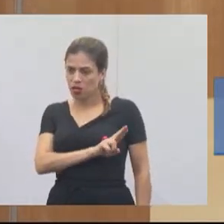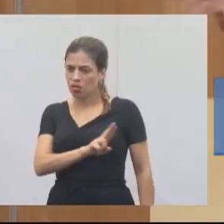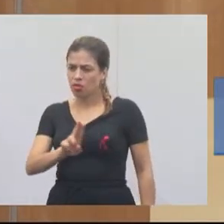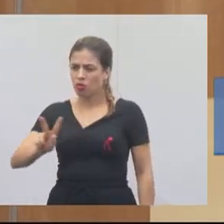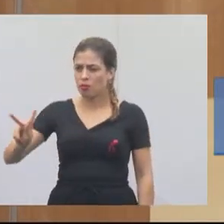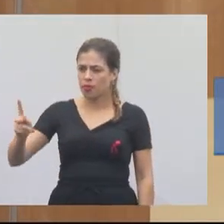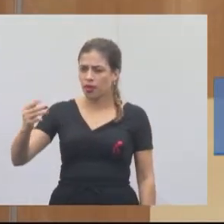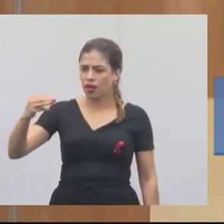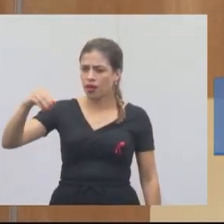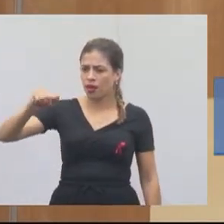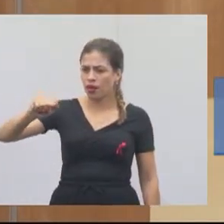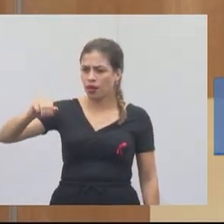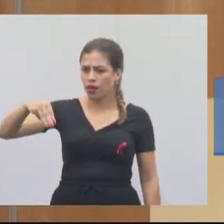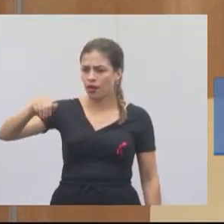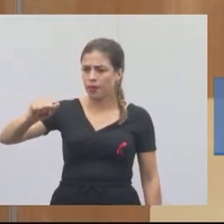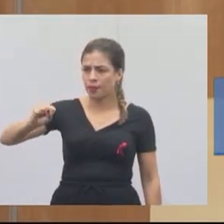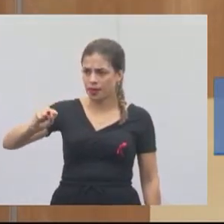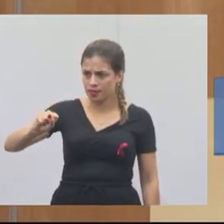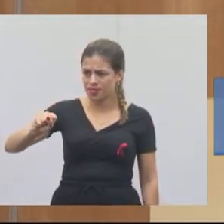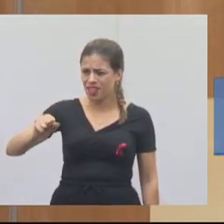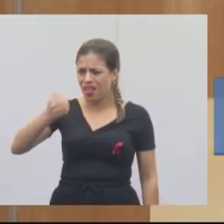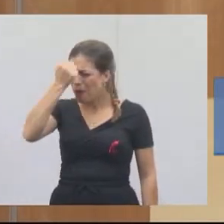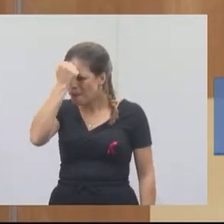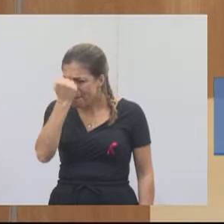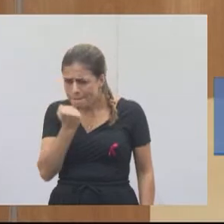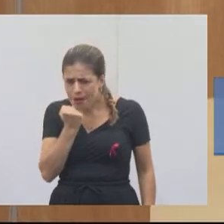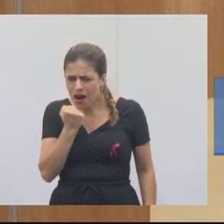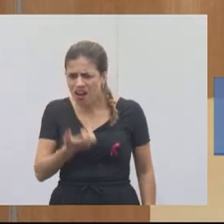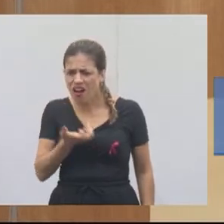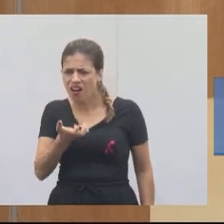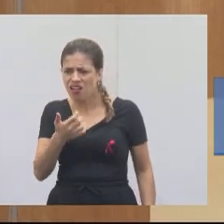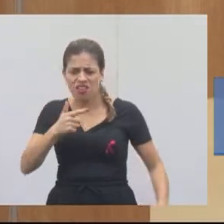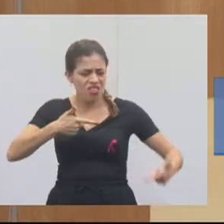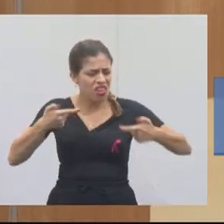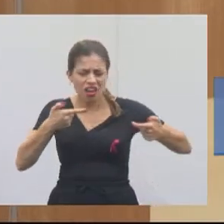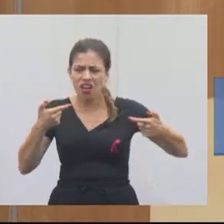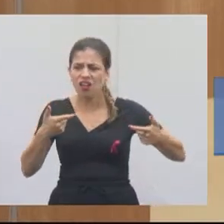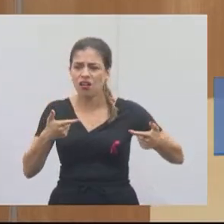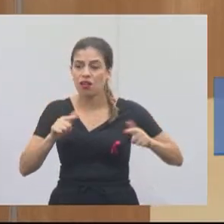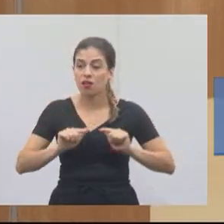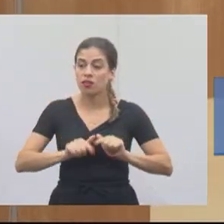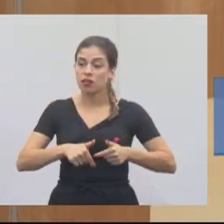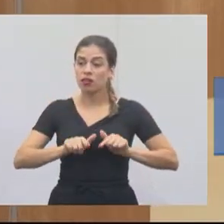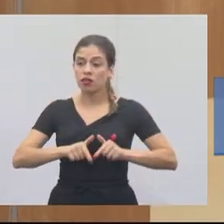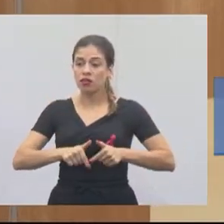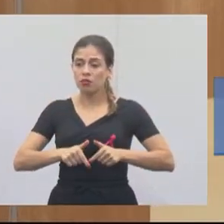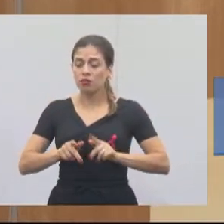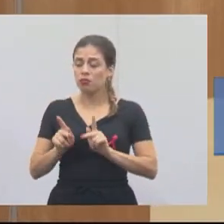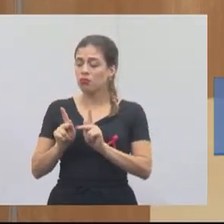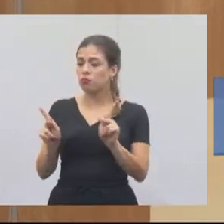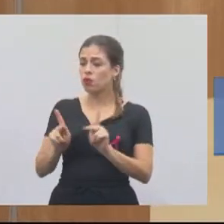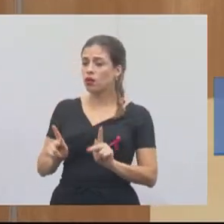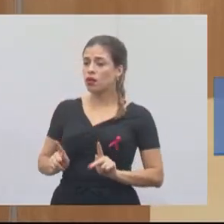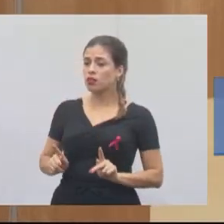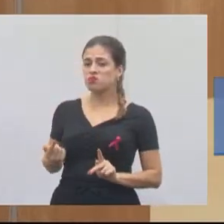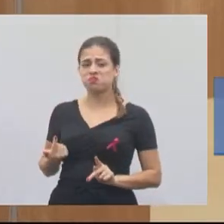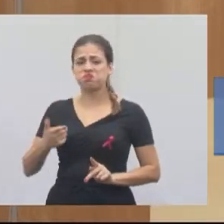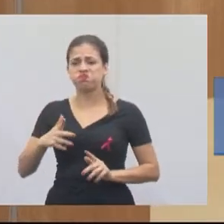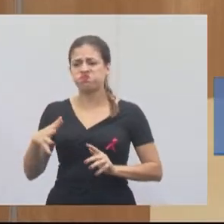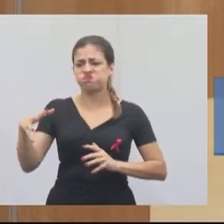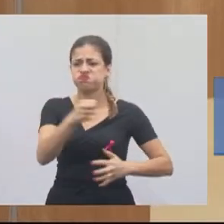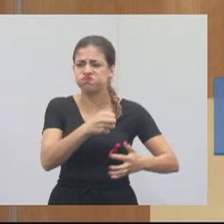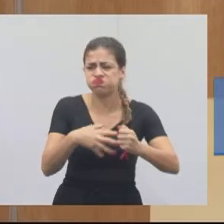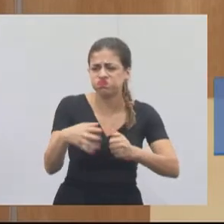é terrorista, eles querem a guerra. Israel estava em paz. Eles foram a Israel, invadiram, pegaram